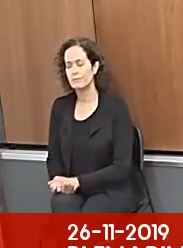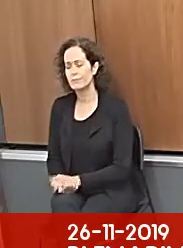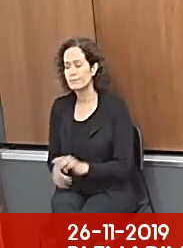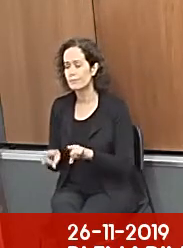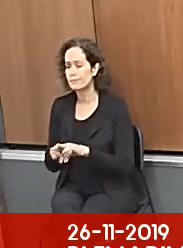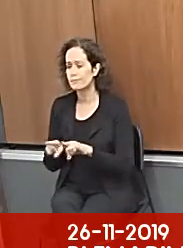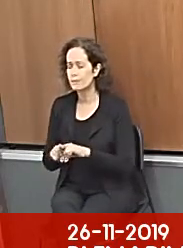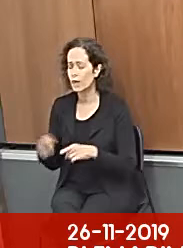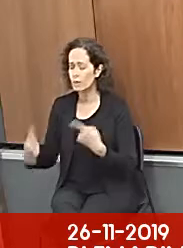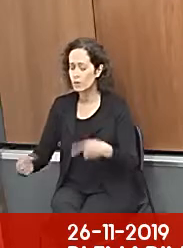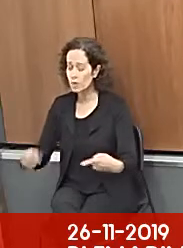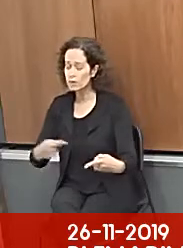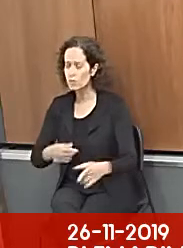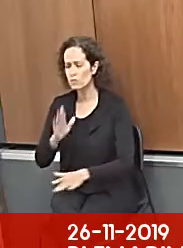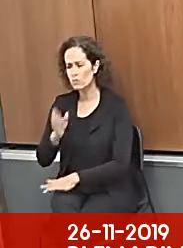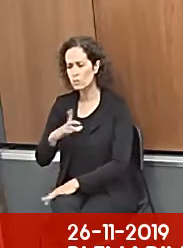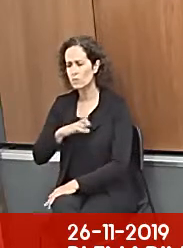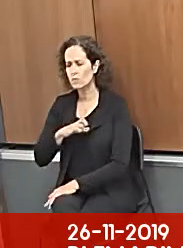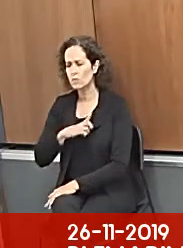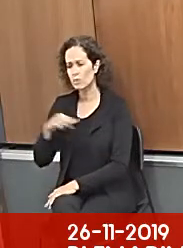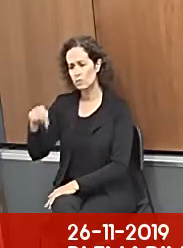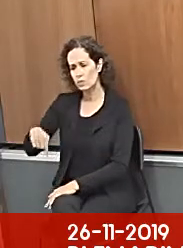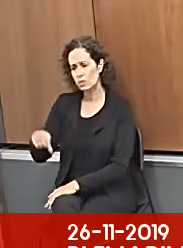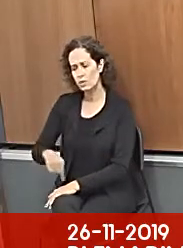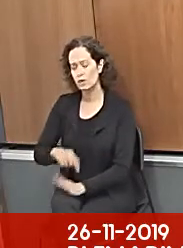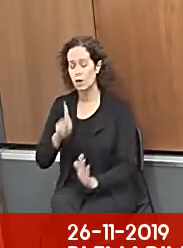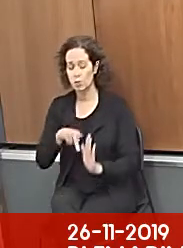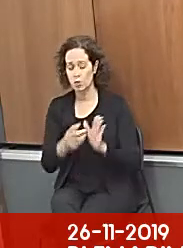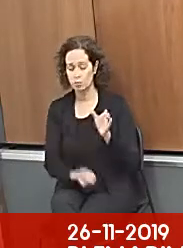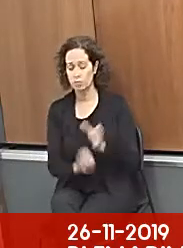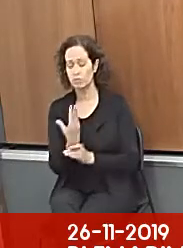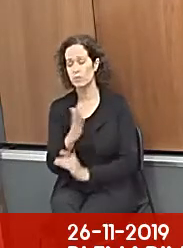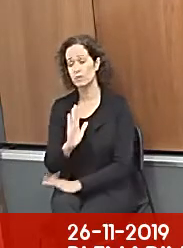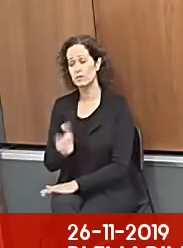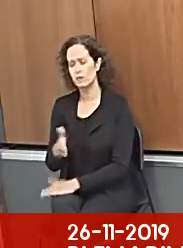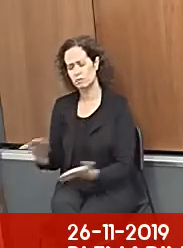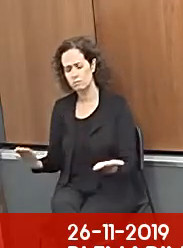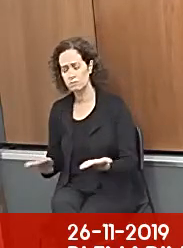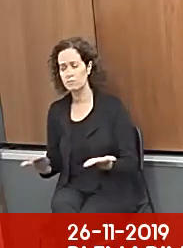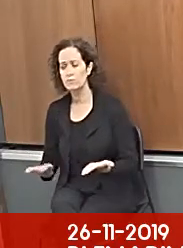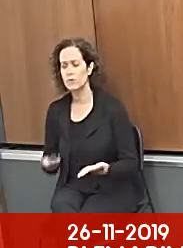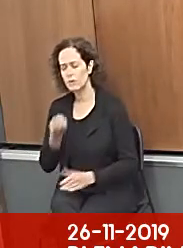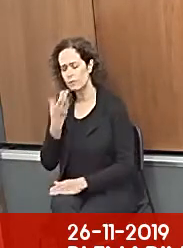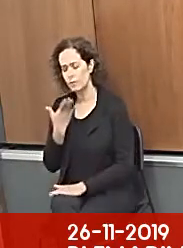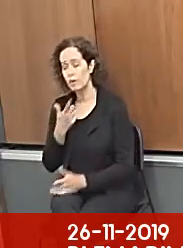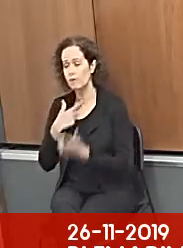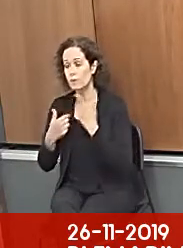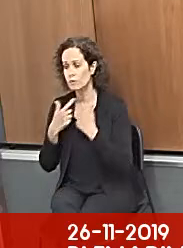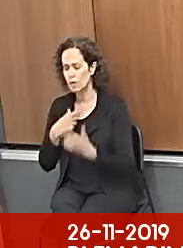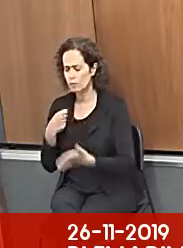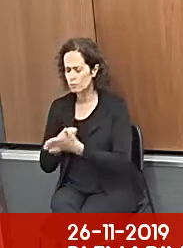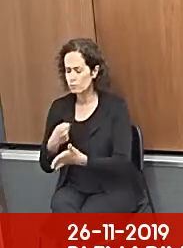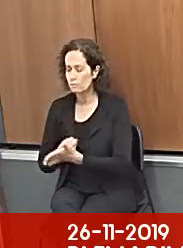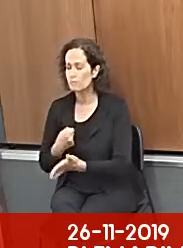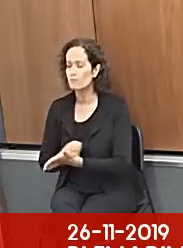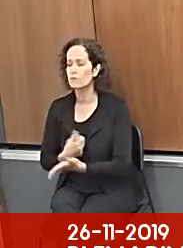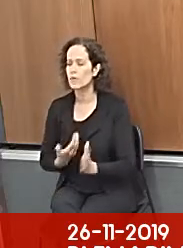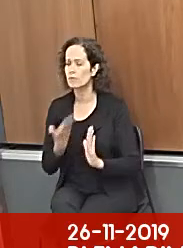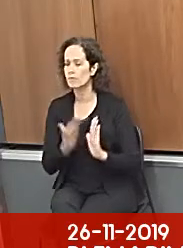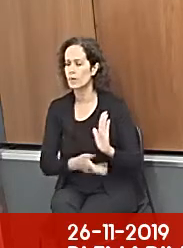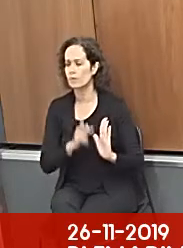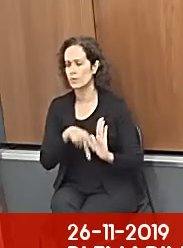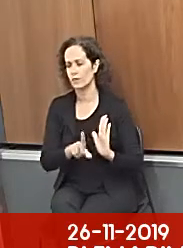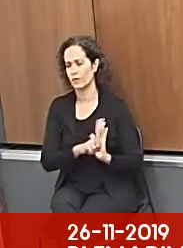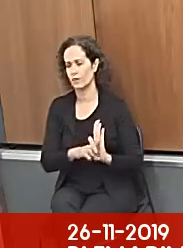questão política nós já temos aqui. Foi criado o projeto. Agora é a boa vontade de lutar pela causa. E,